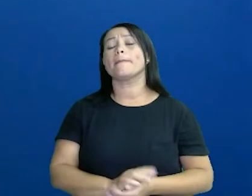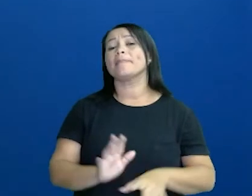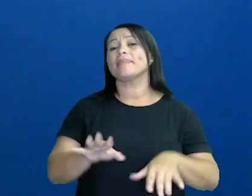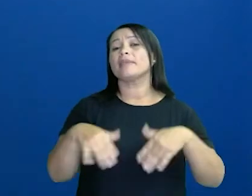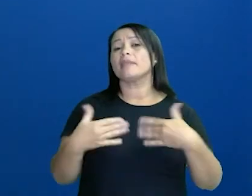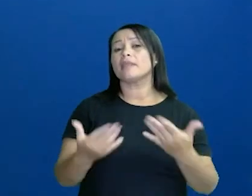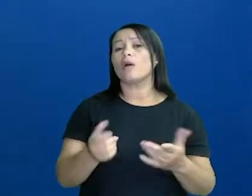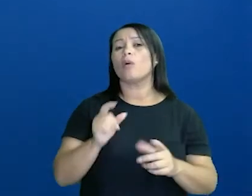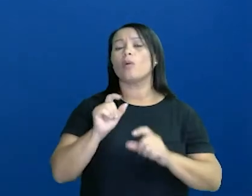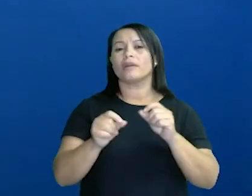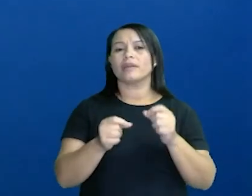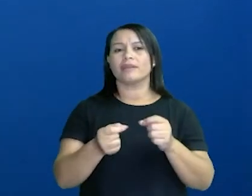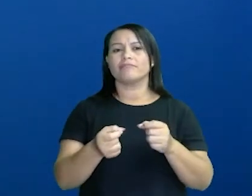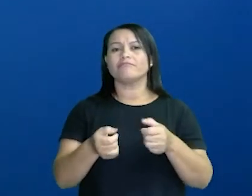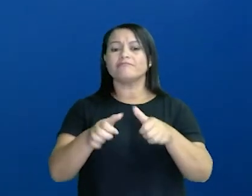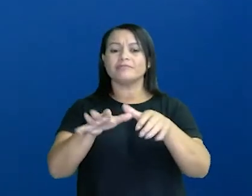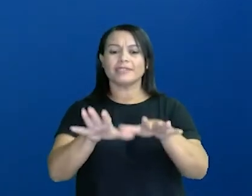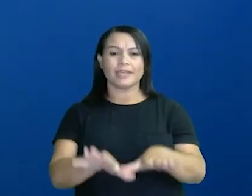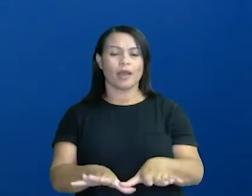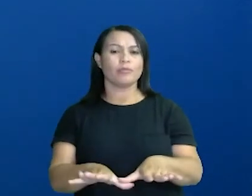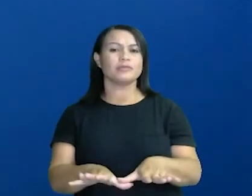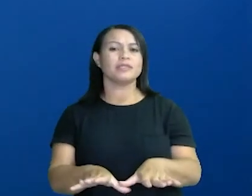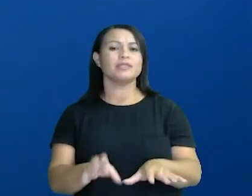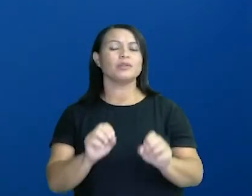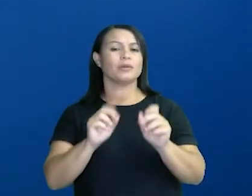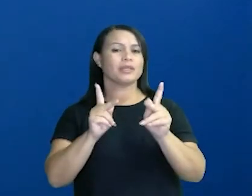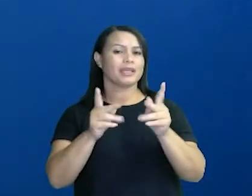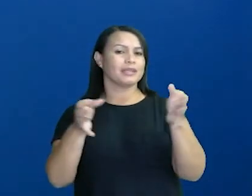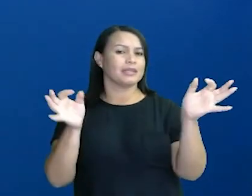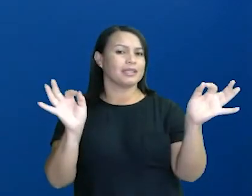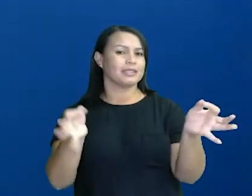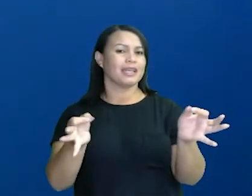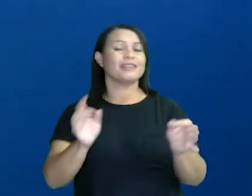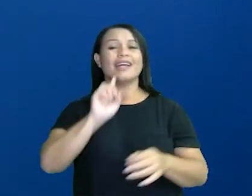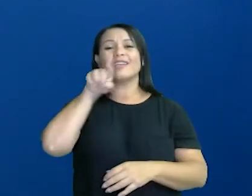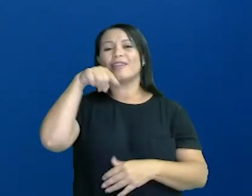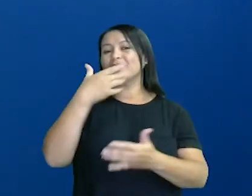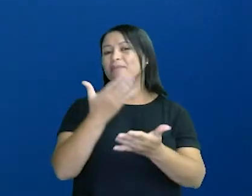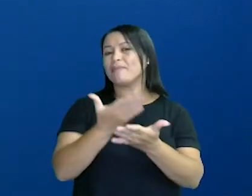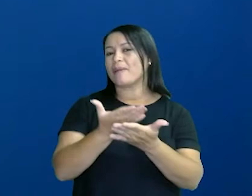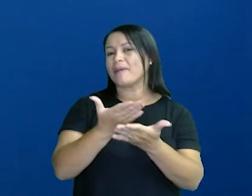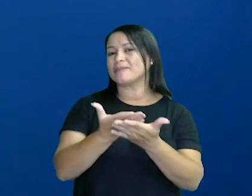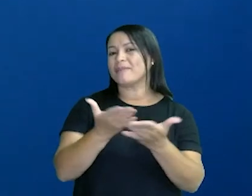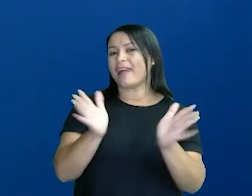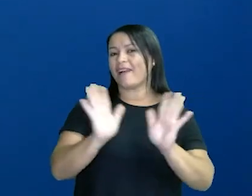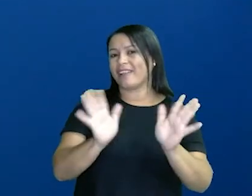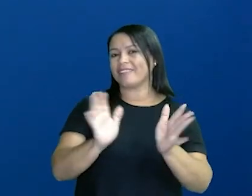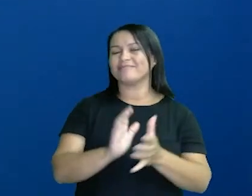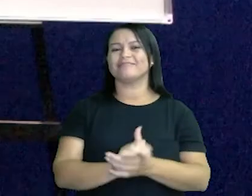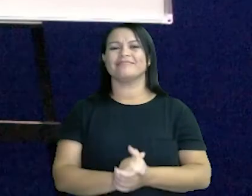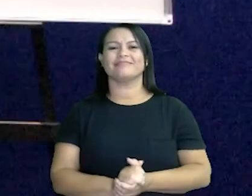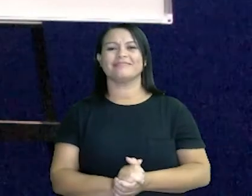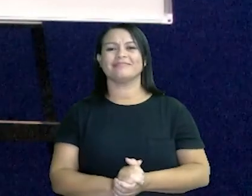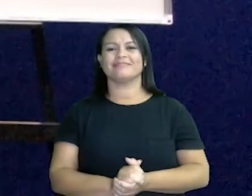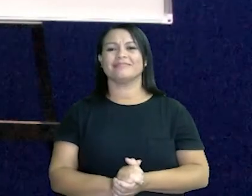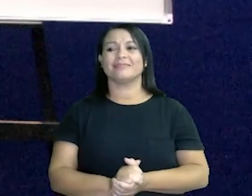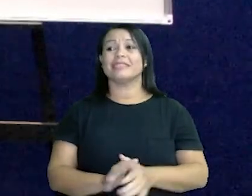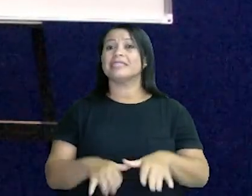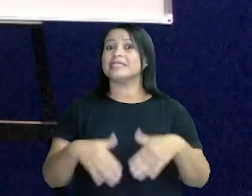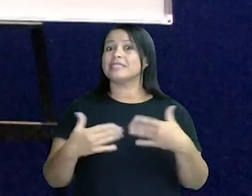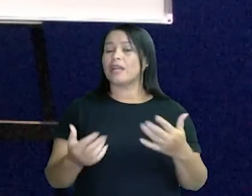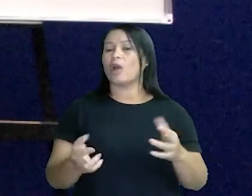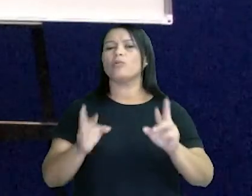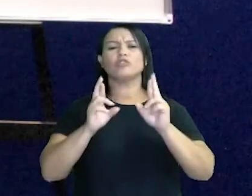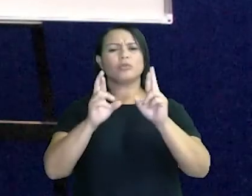então gente ficamos por aqui bom e até nossa próxima aula tá